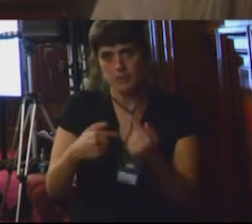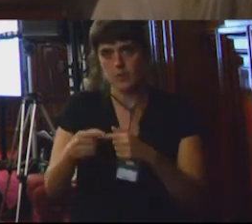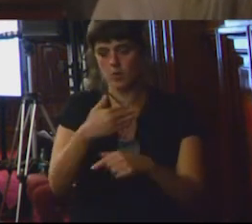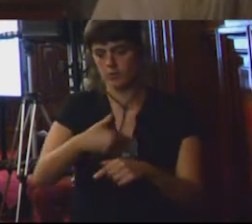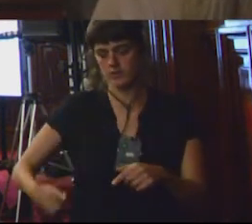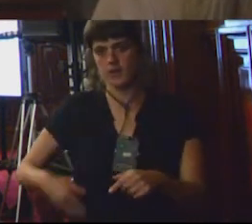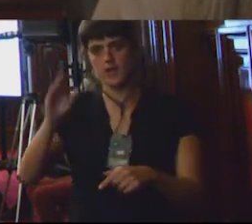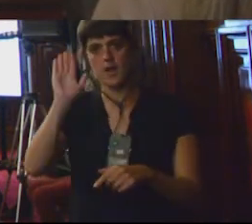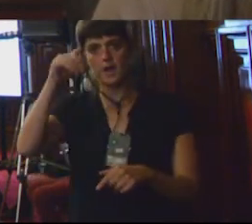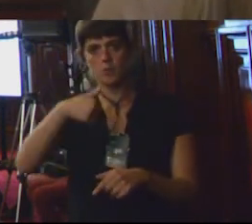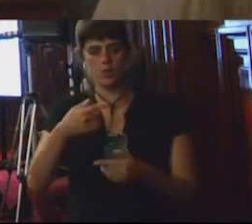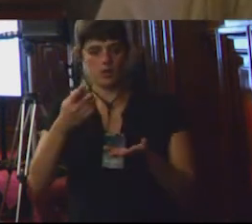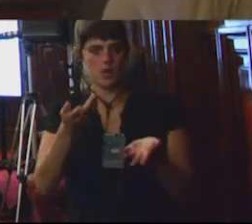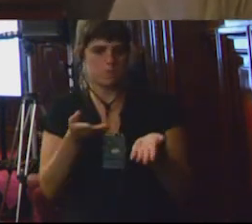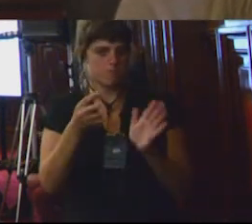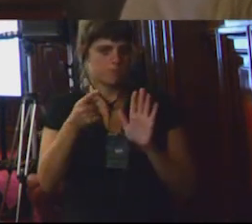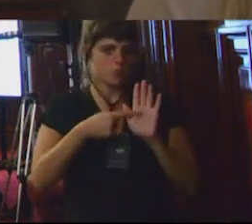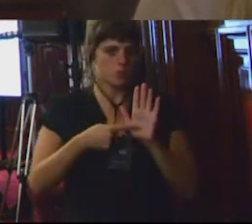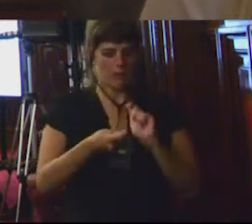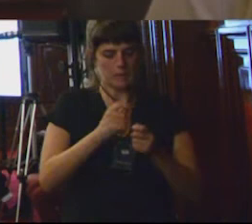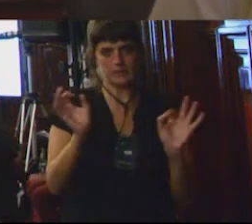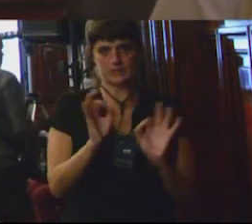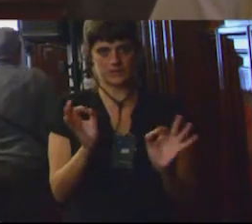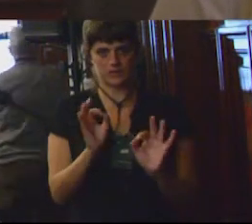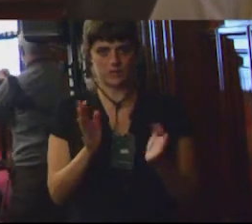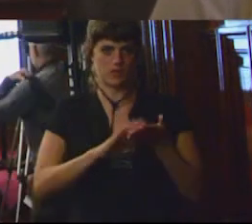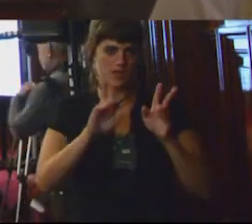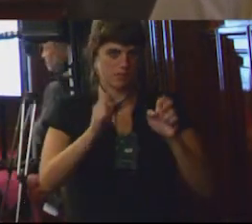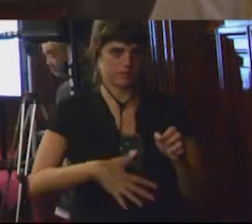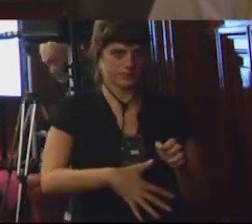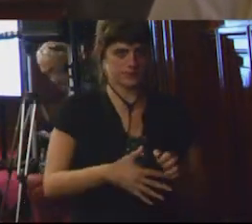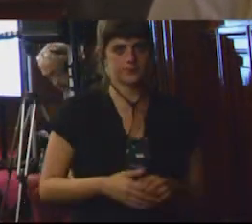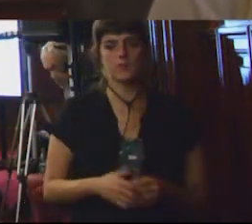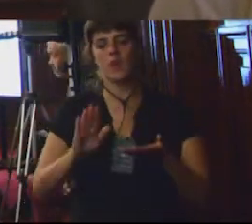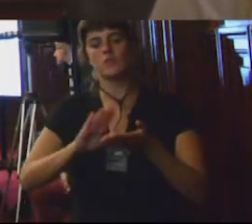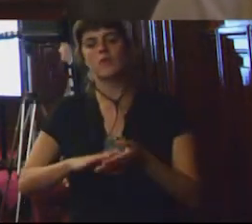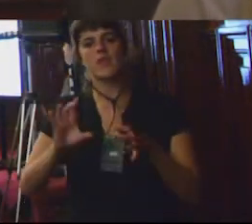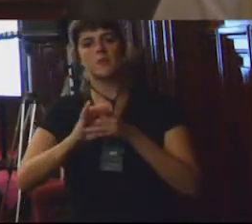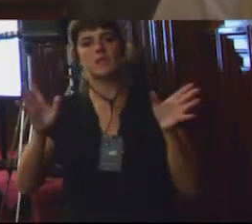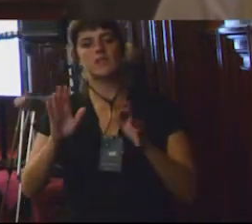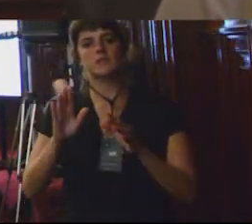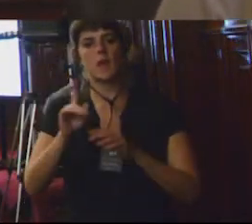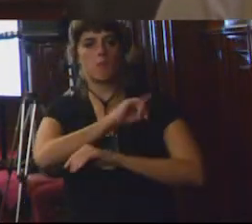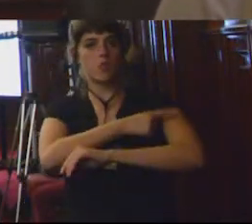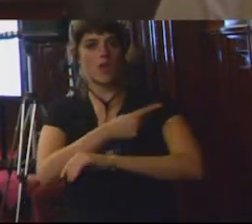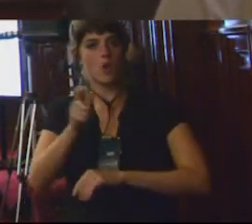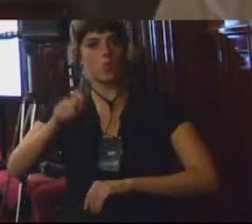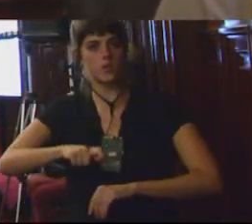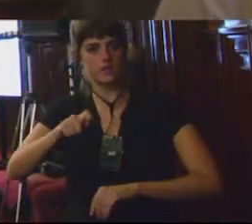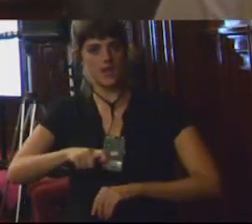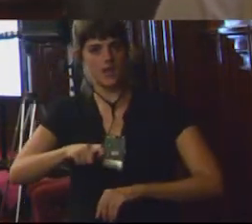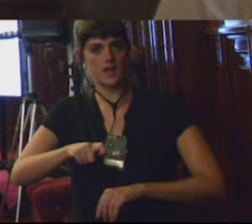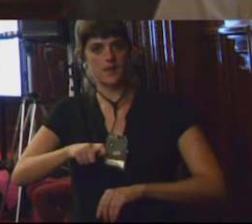não foi cumprido. Sobre a independência do Poder Judicial, chamo a atenção para a administração particular, escrevi um artigo a respeito da